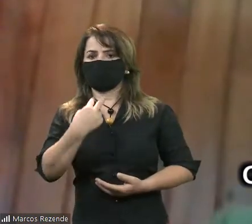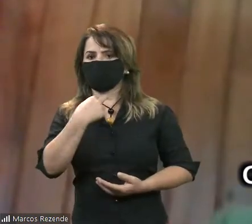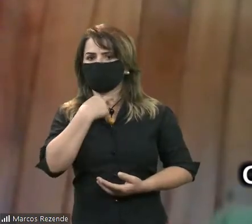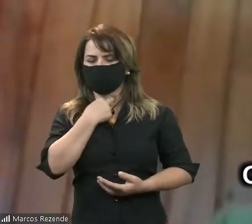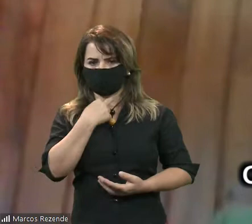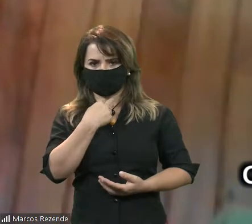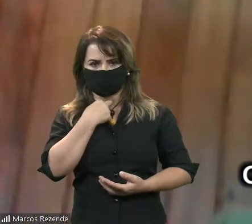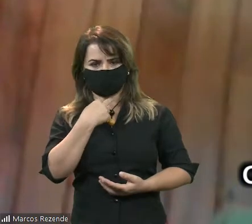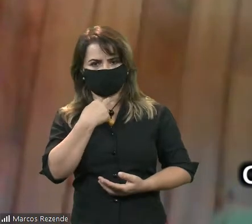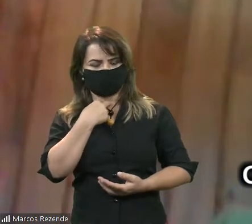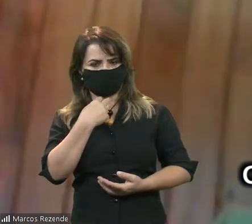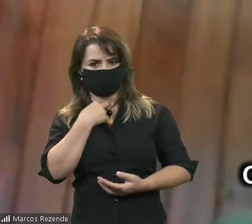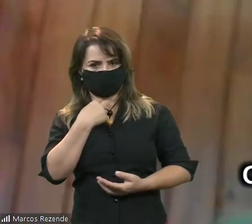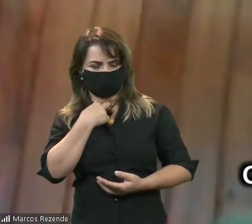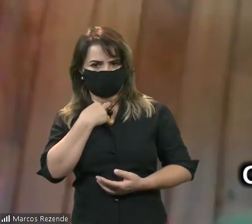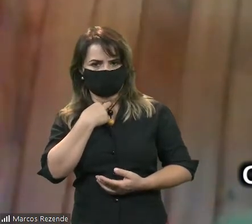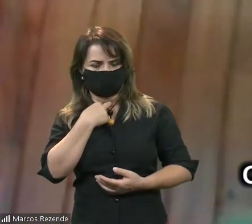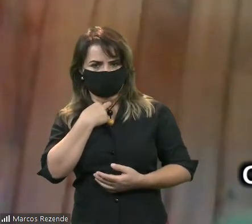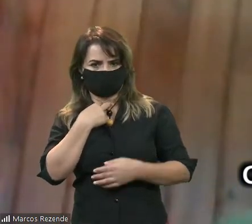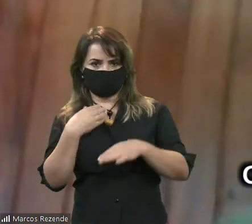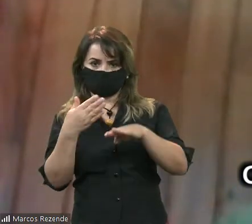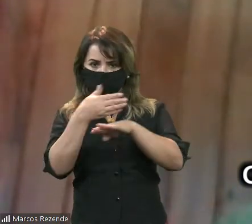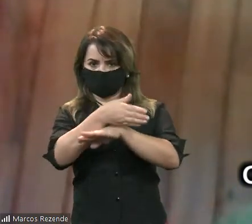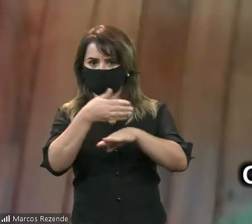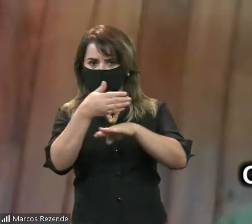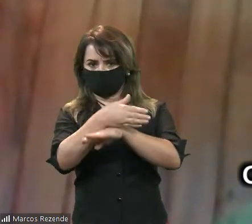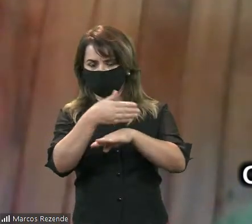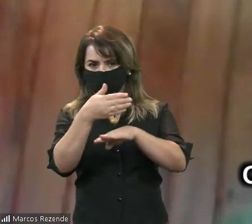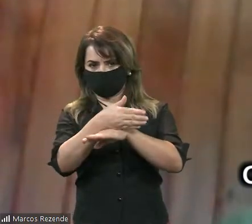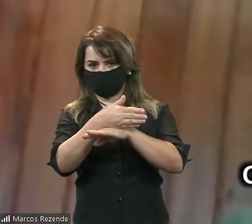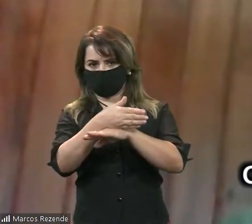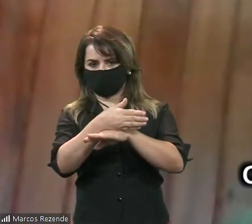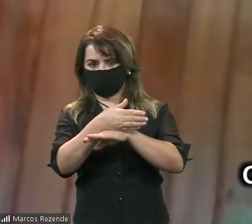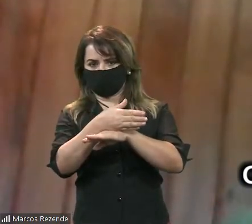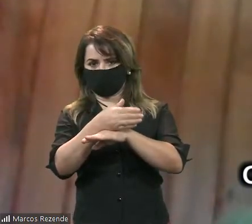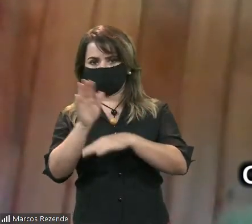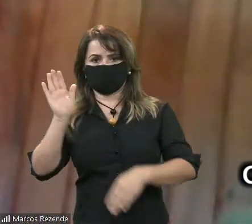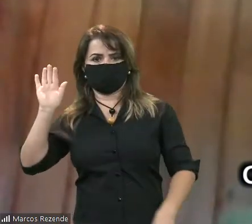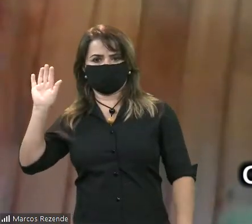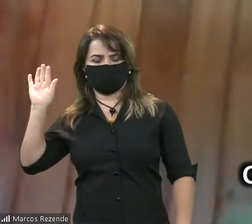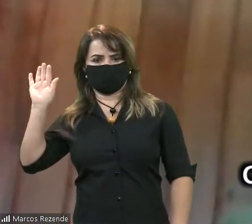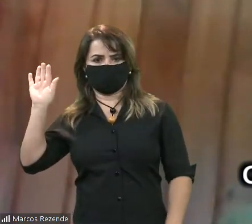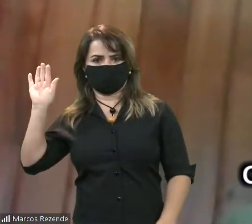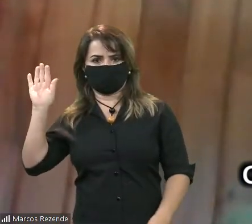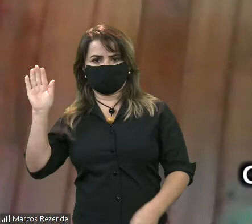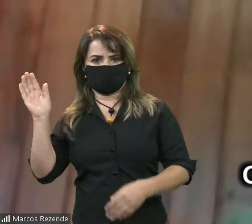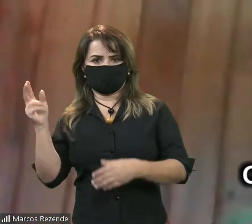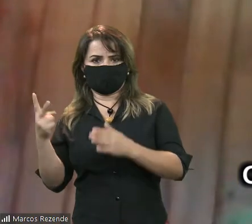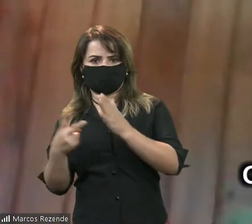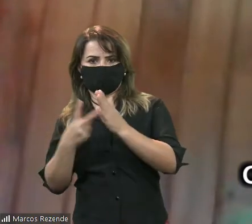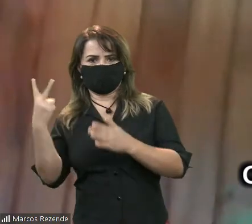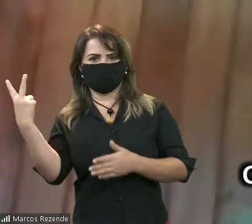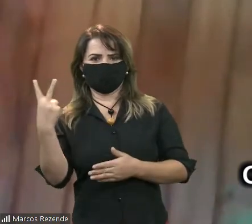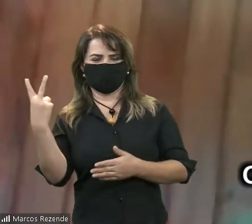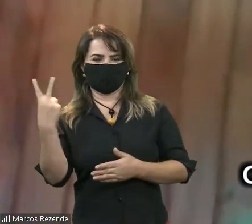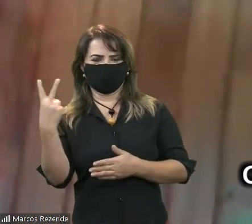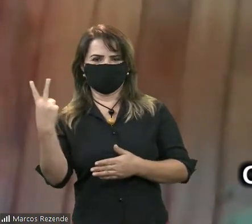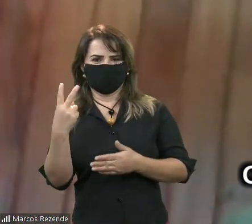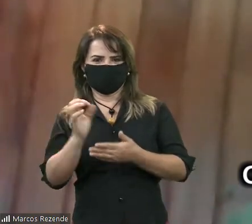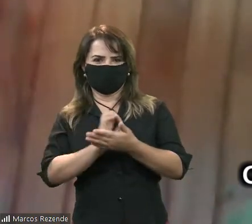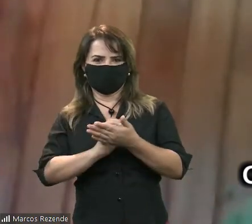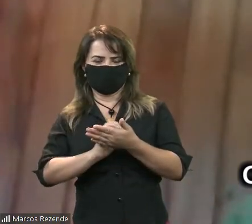a sua não opção de fazer parte, se eleito, da mesa diretora da